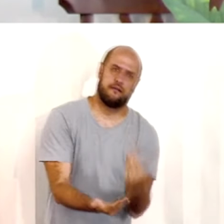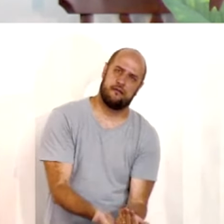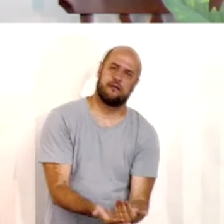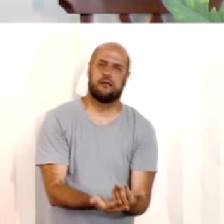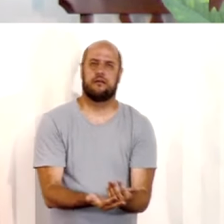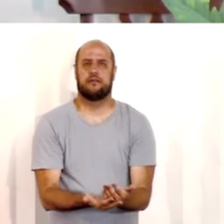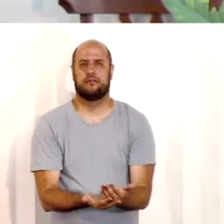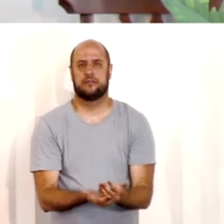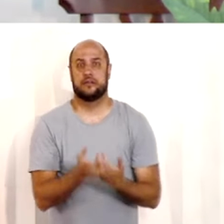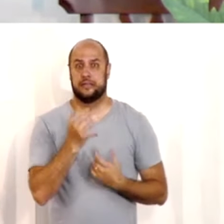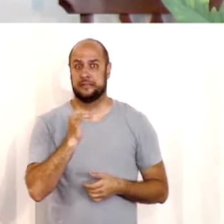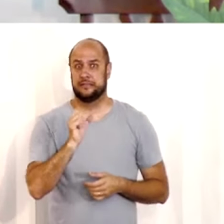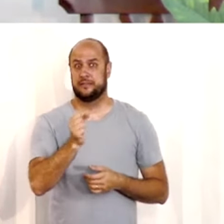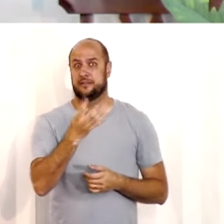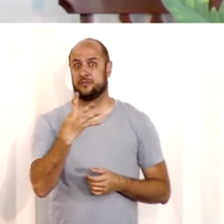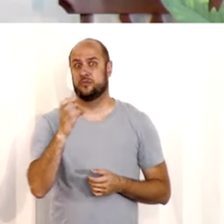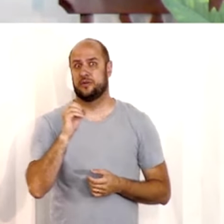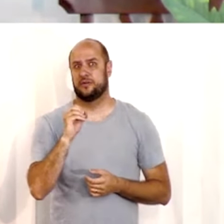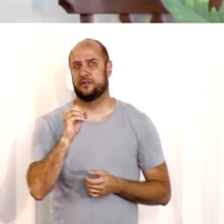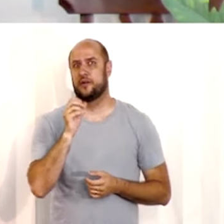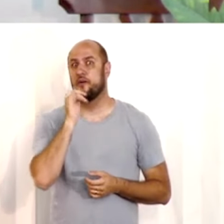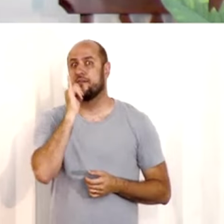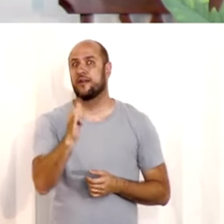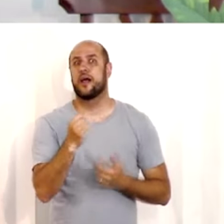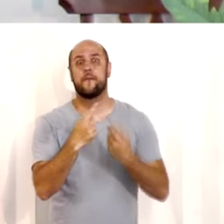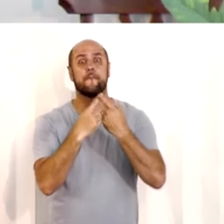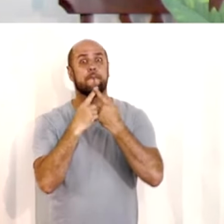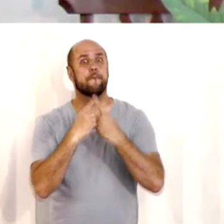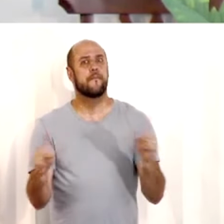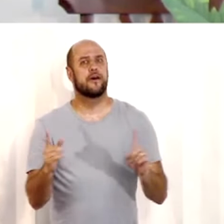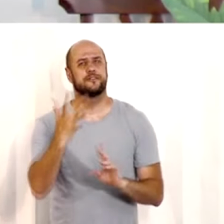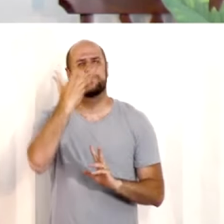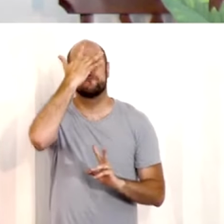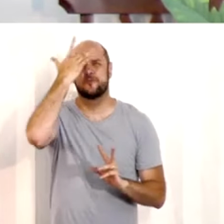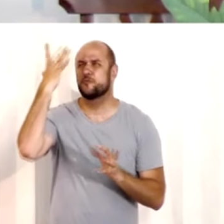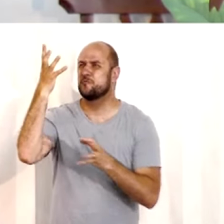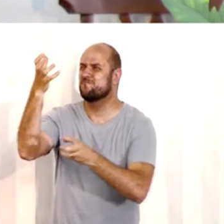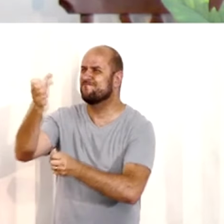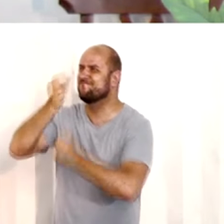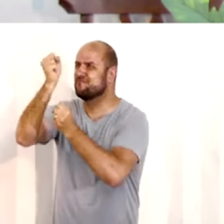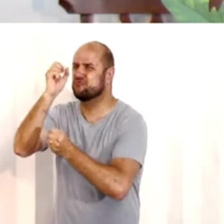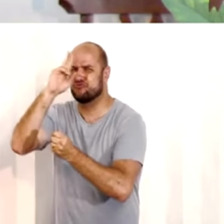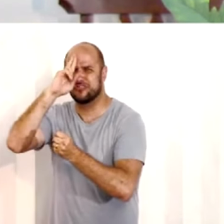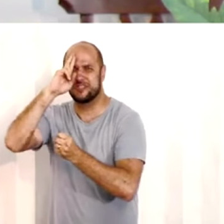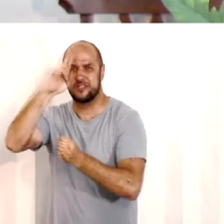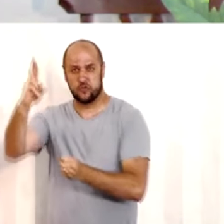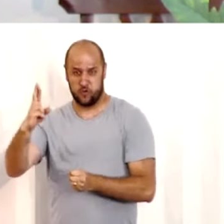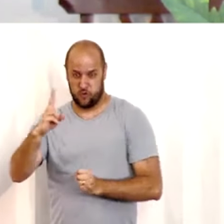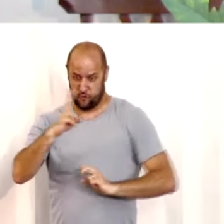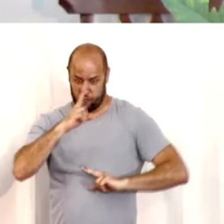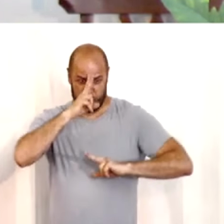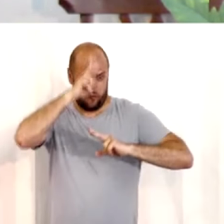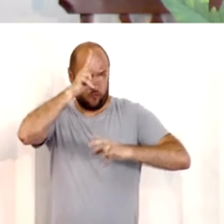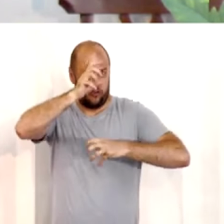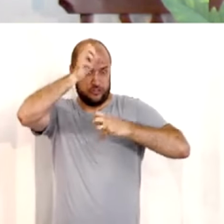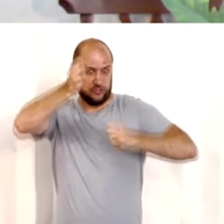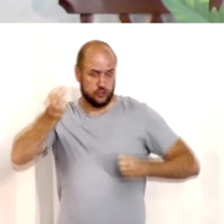falando em Isaías 40, 31. Mas os que esperam no Senhor renovam as suas